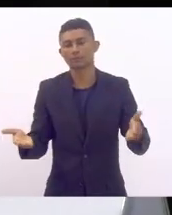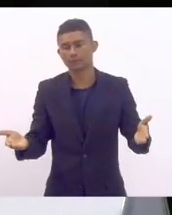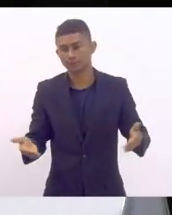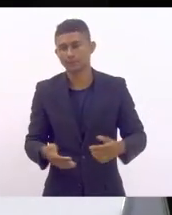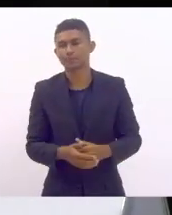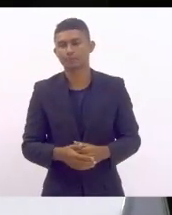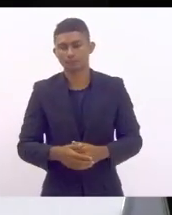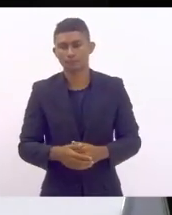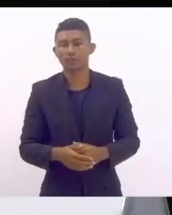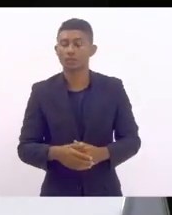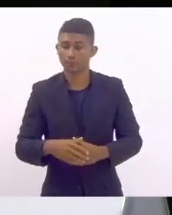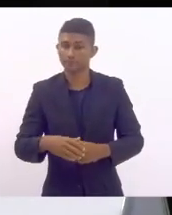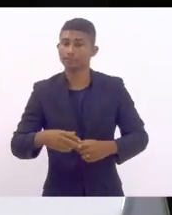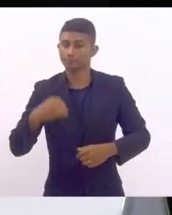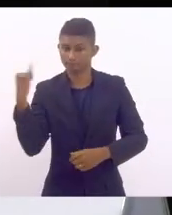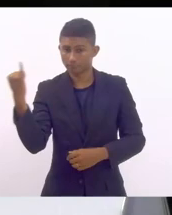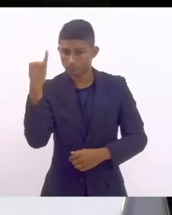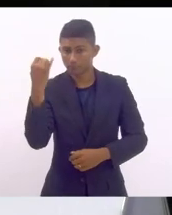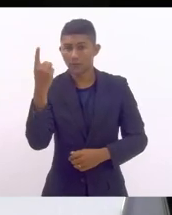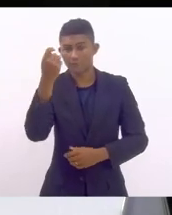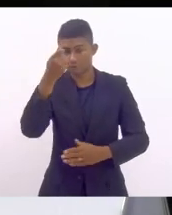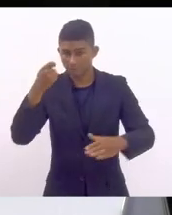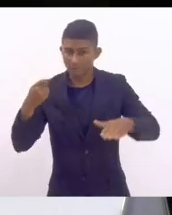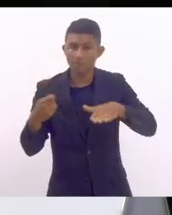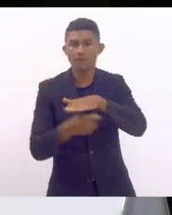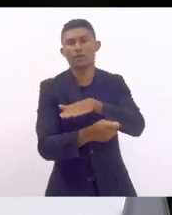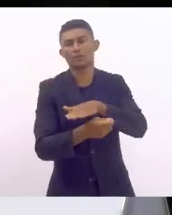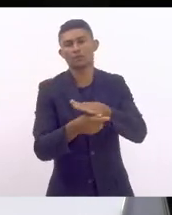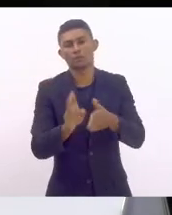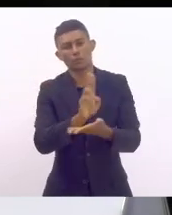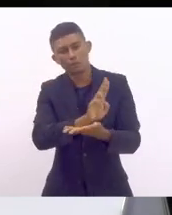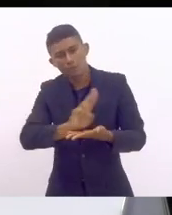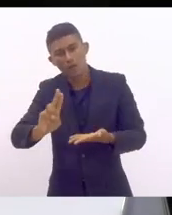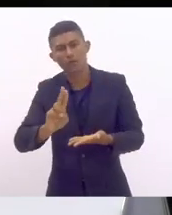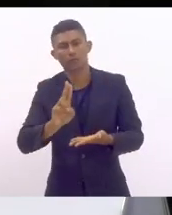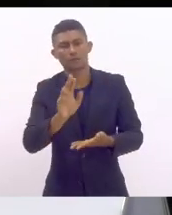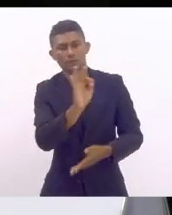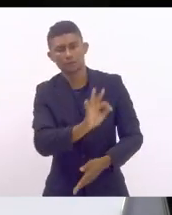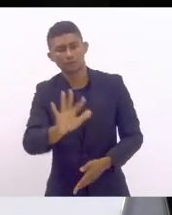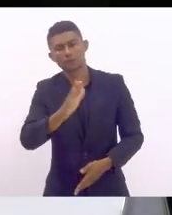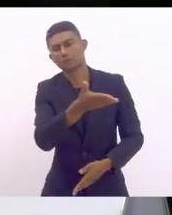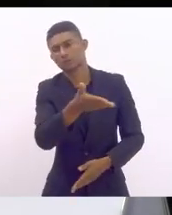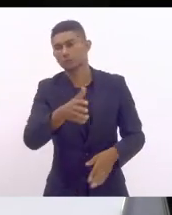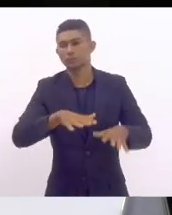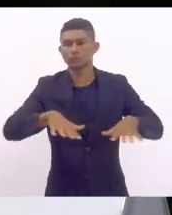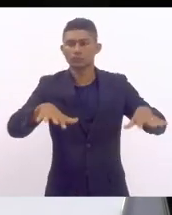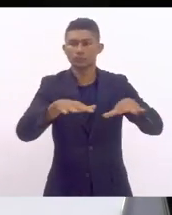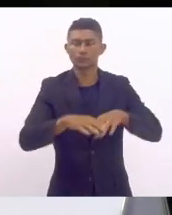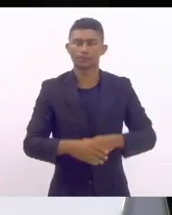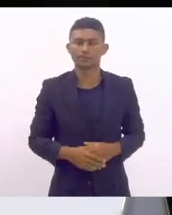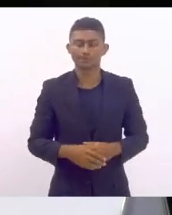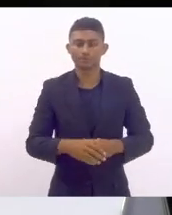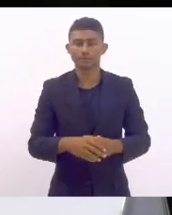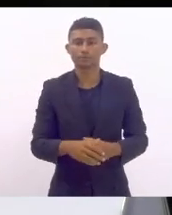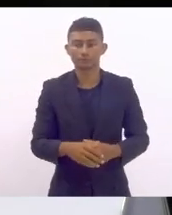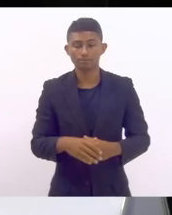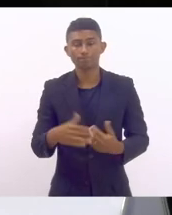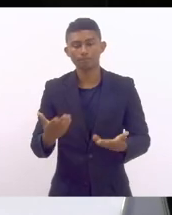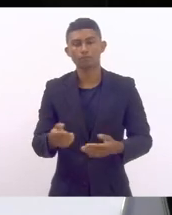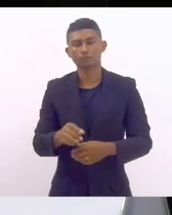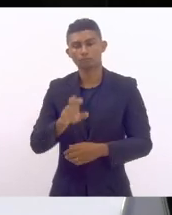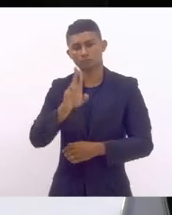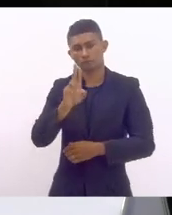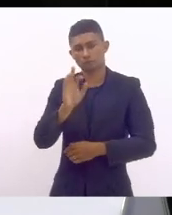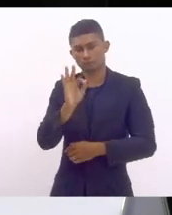a redução também do vestimento na rede de universidades federais em particular na Universidade Federal